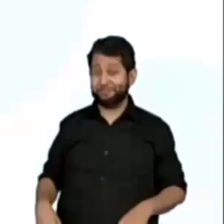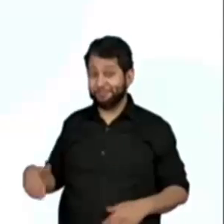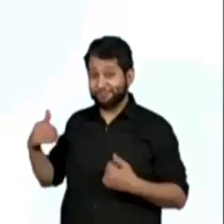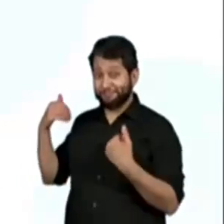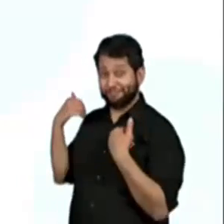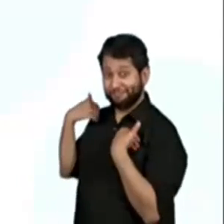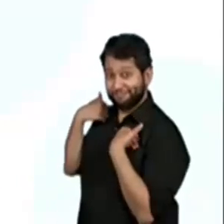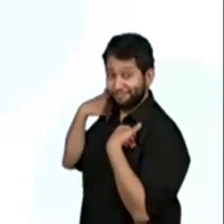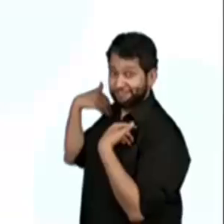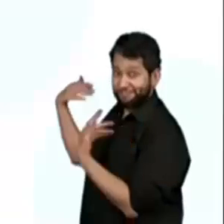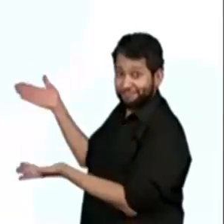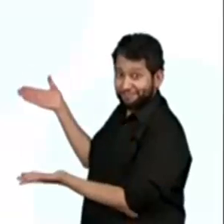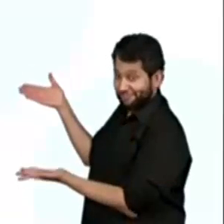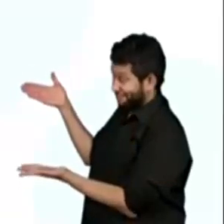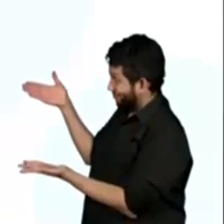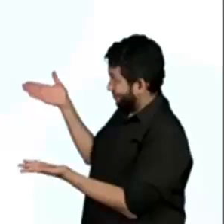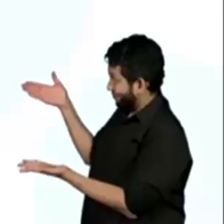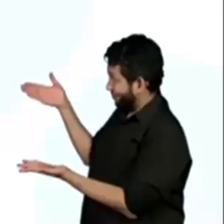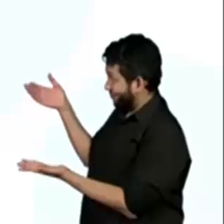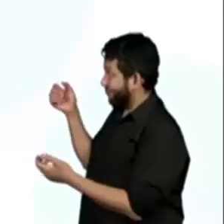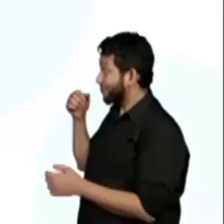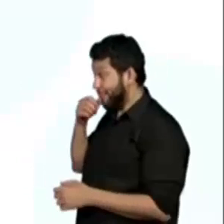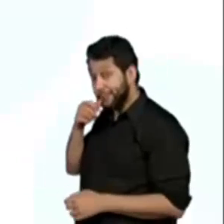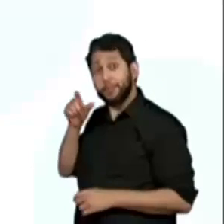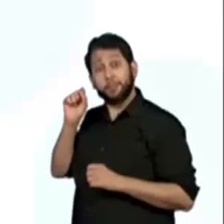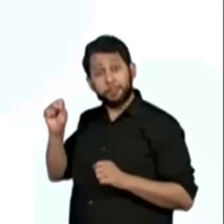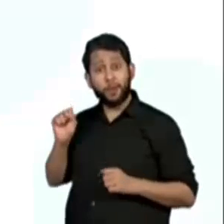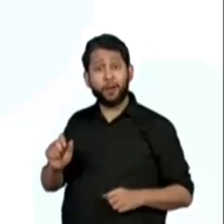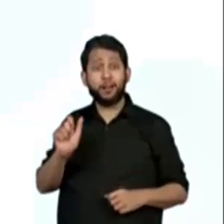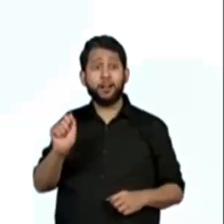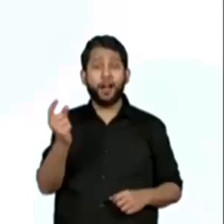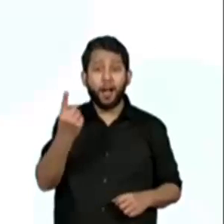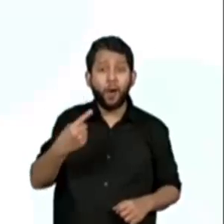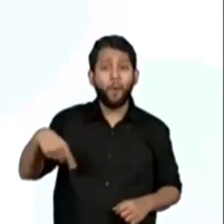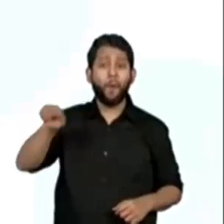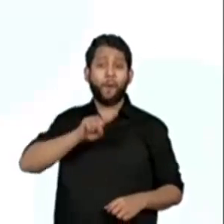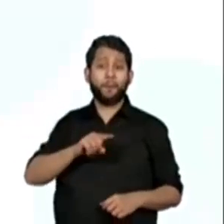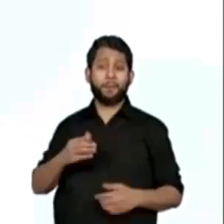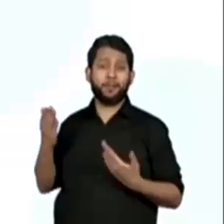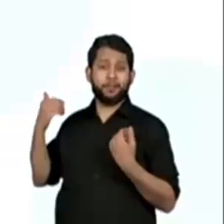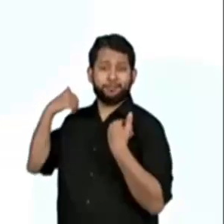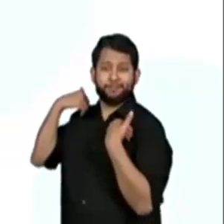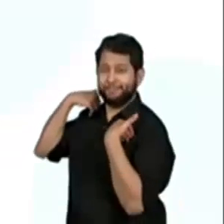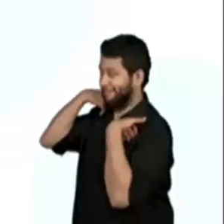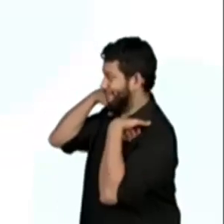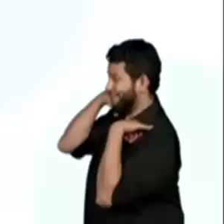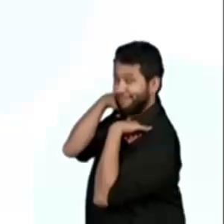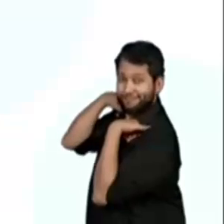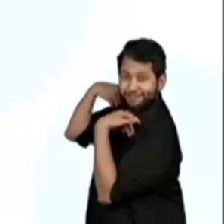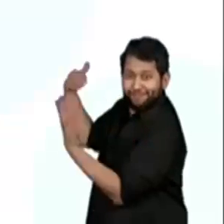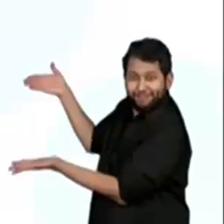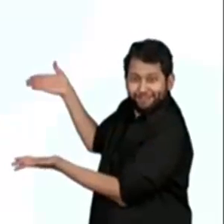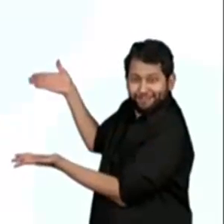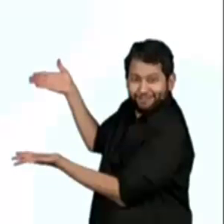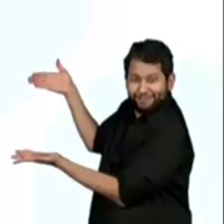meu coração. Manda para a Alininha. Isso! Mostra aí, Andrei, para onde que eles